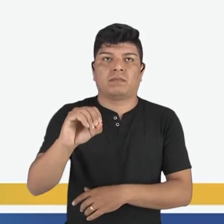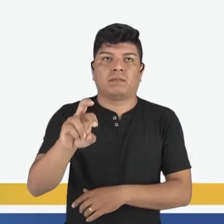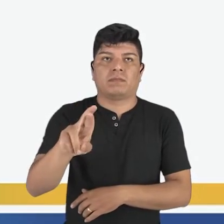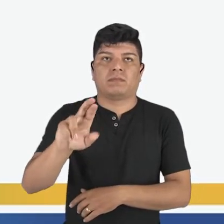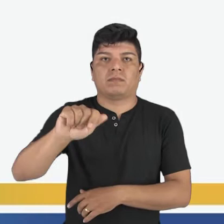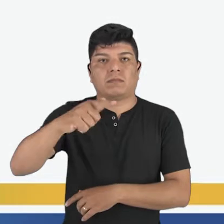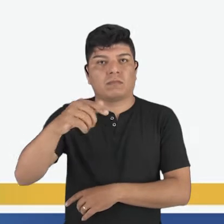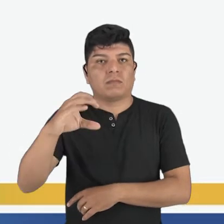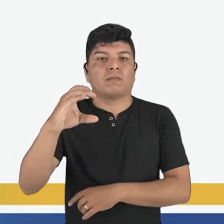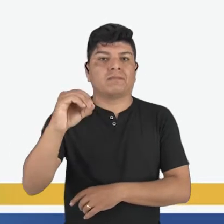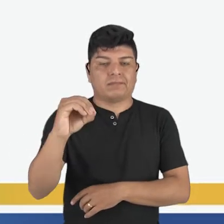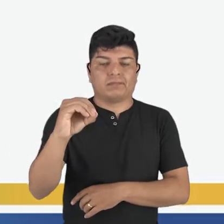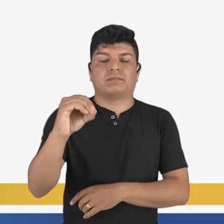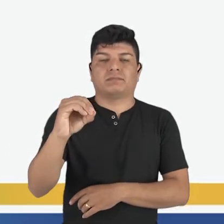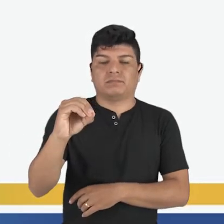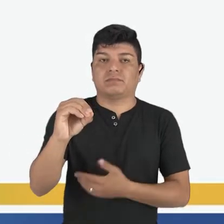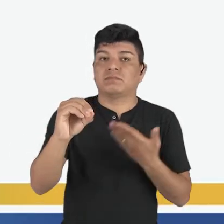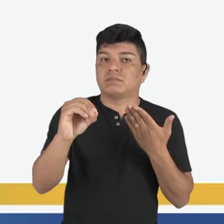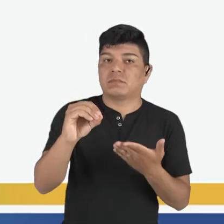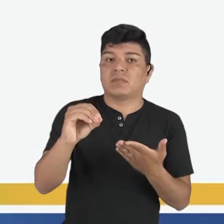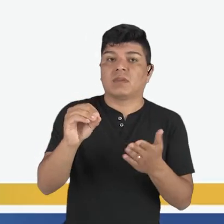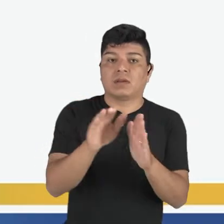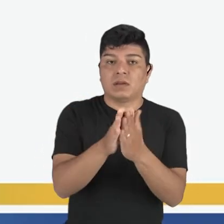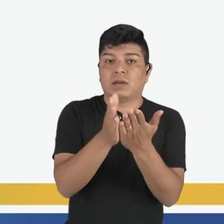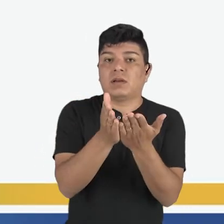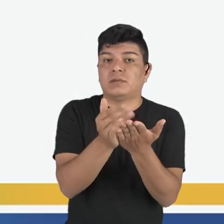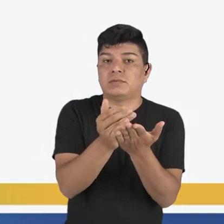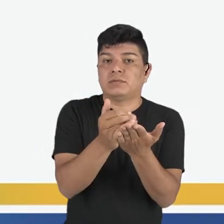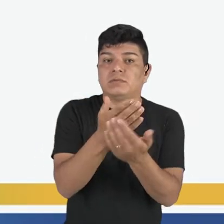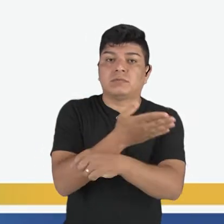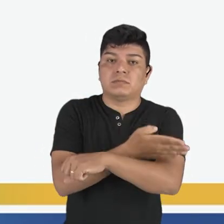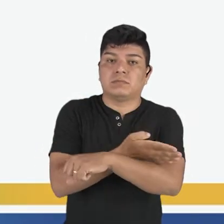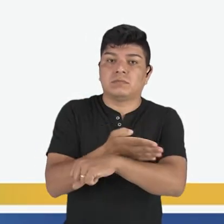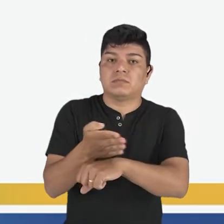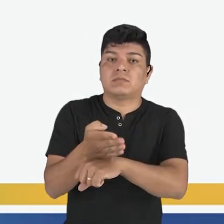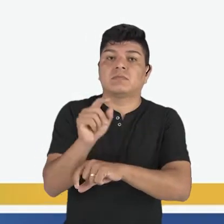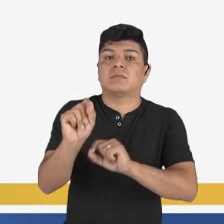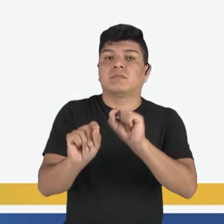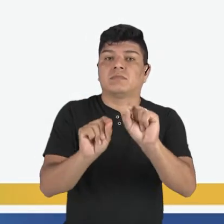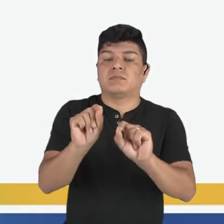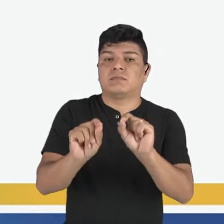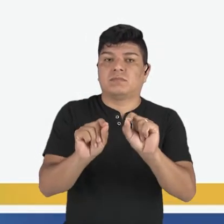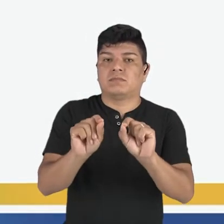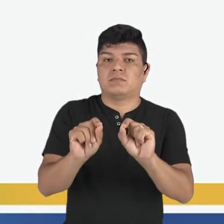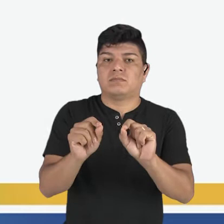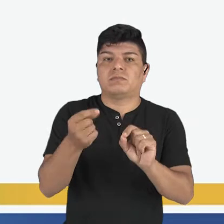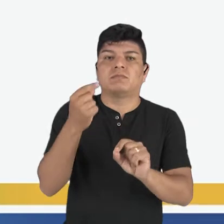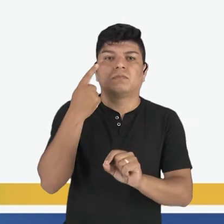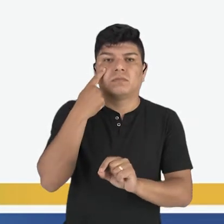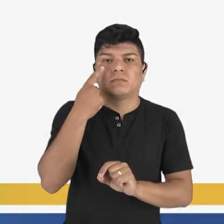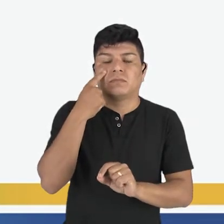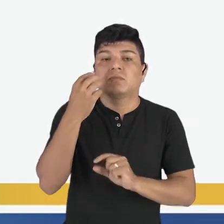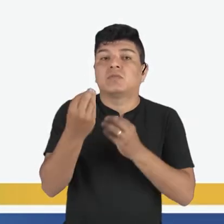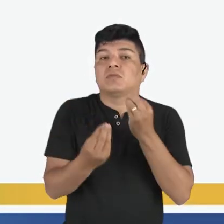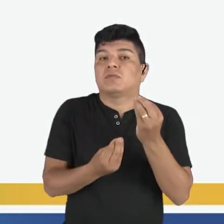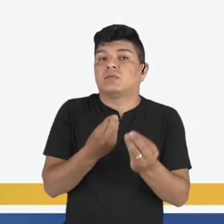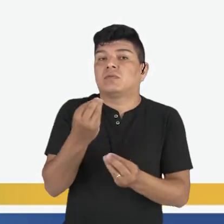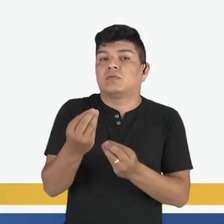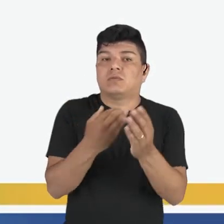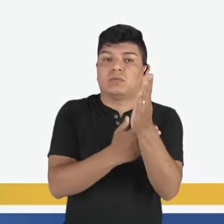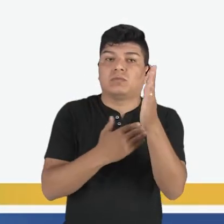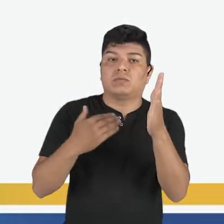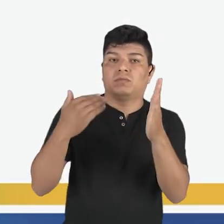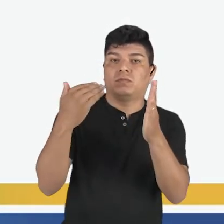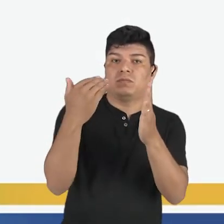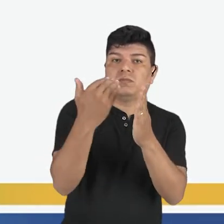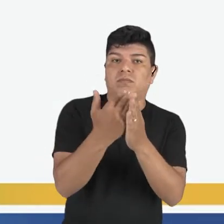do transcendente, esses livros, essas tradições vão nos dar o quê? Pistas de como o